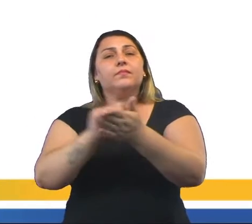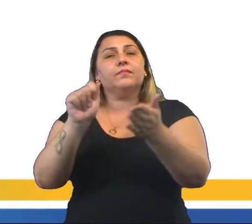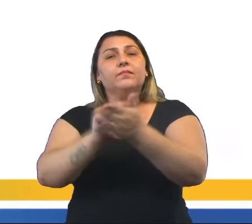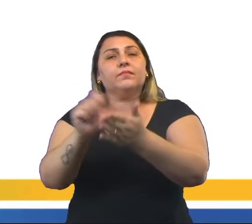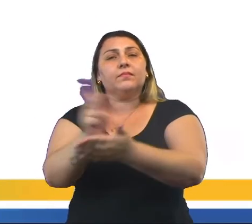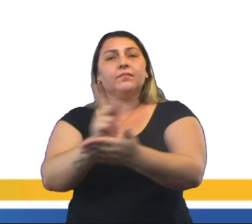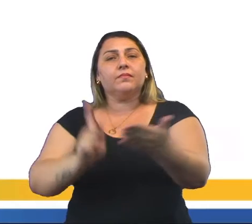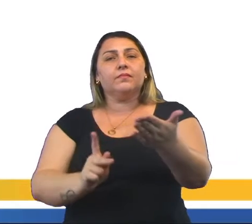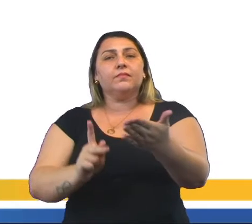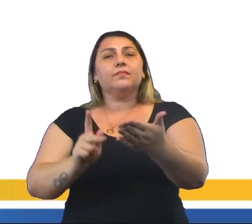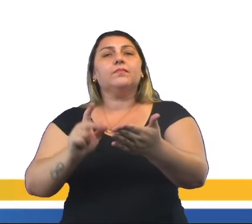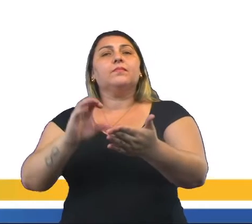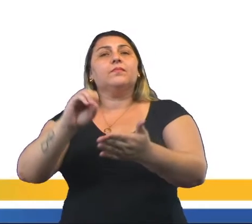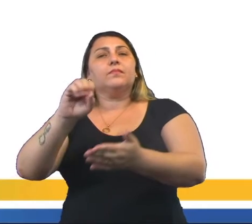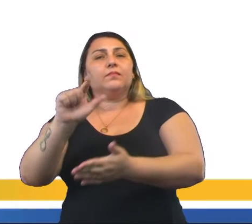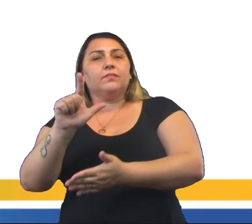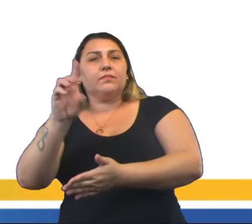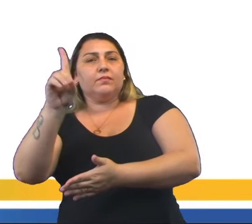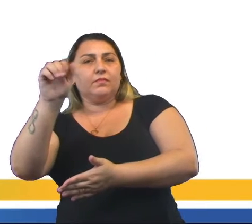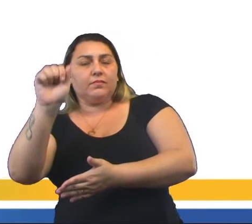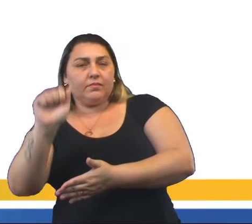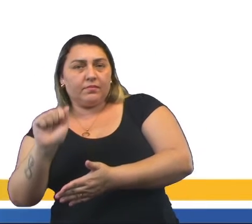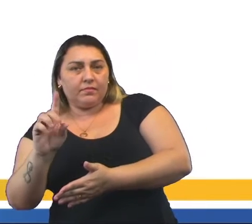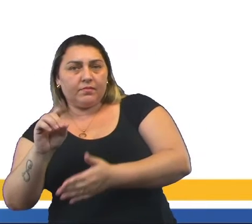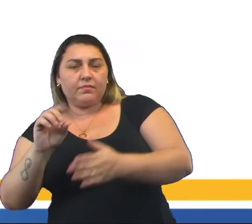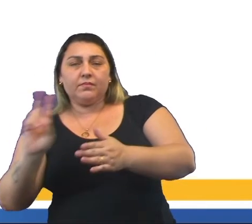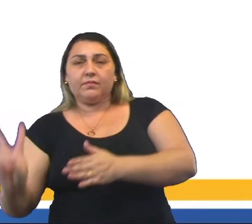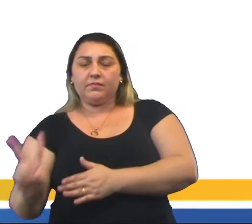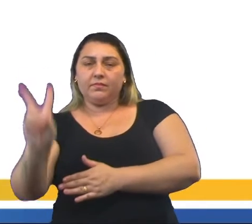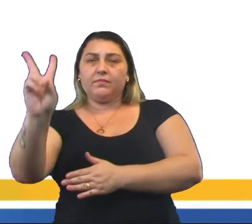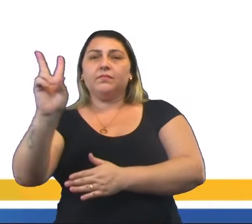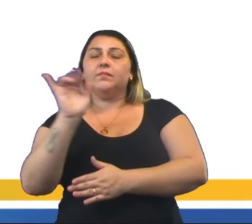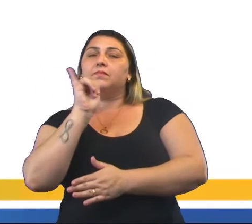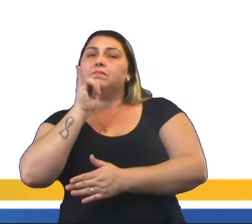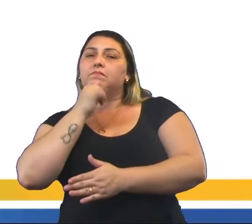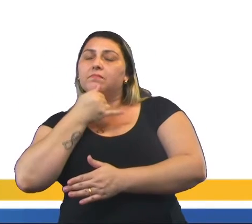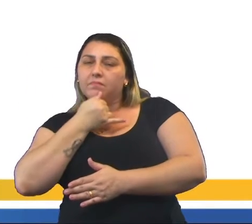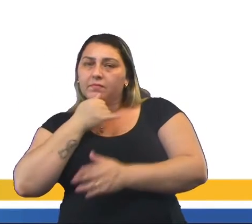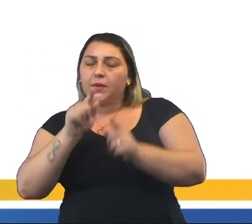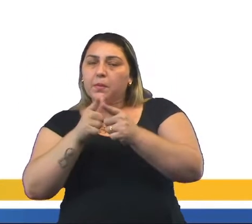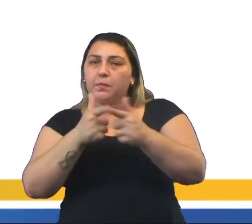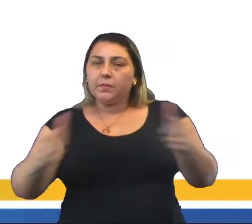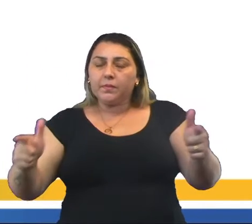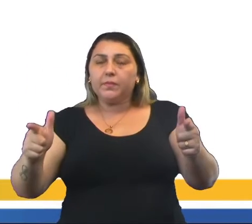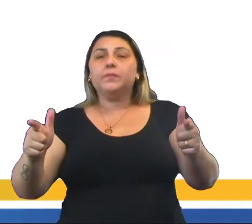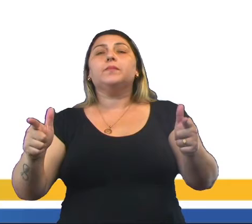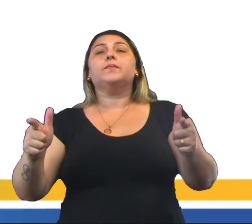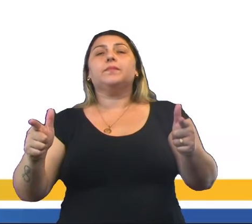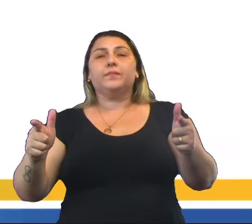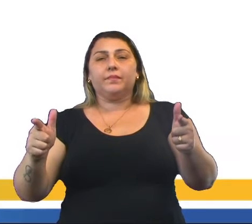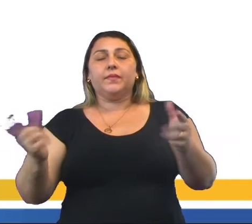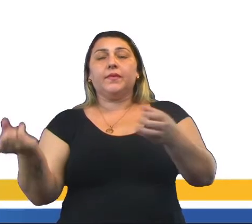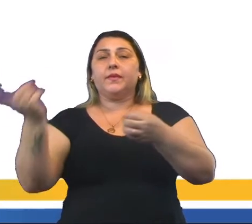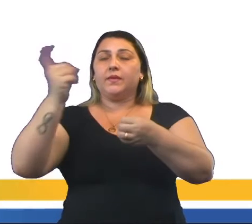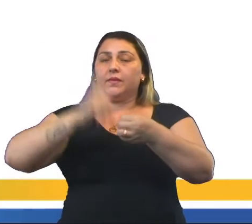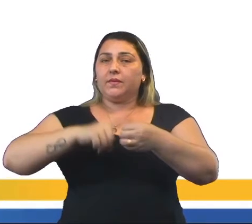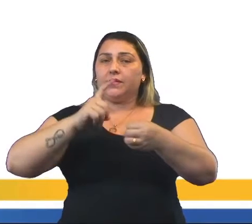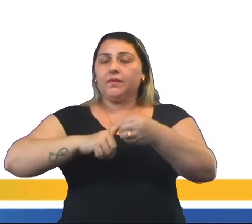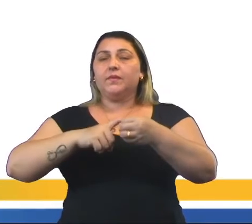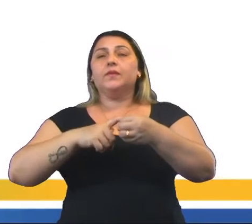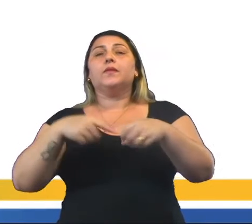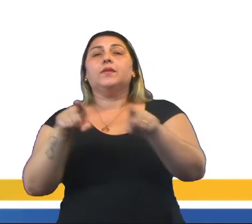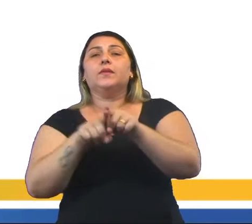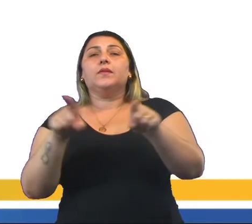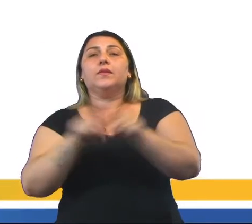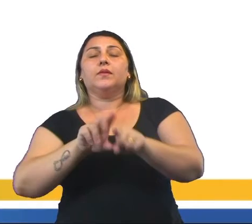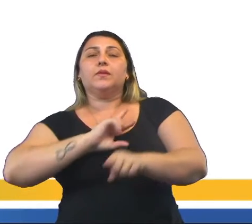poesias, como Soldado, A Vitória e a Piedade, Tristezas do Deserto, Mosteiro do Deserto e A Volta do Proscrito.